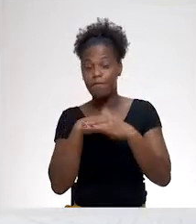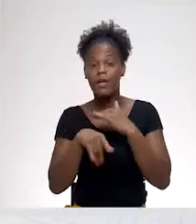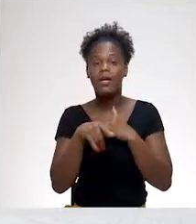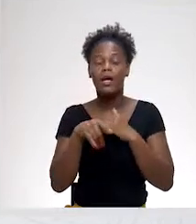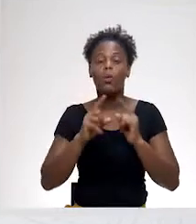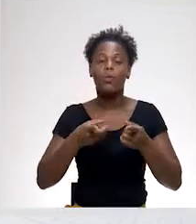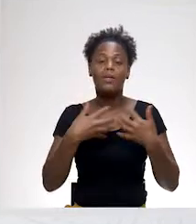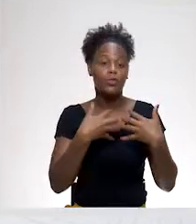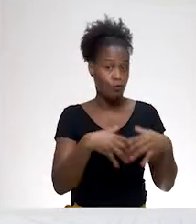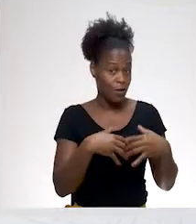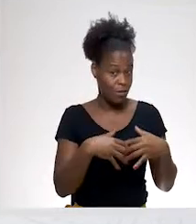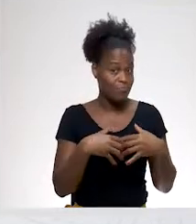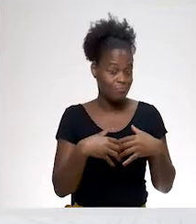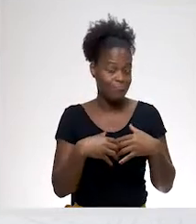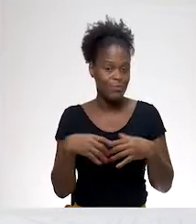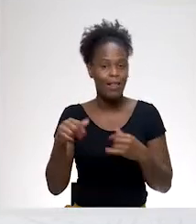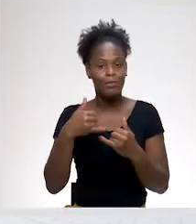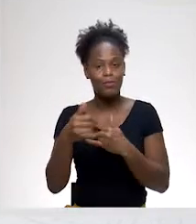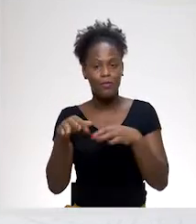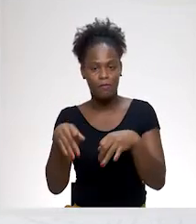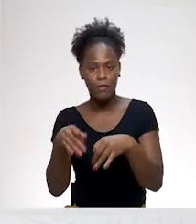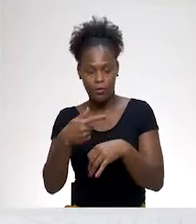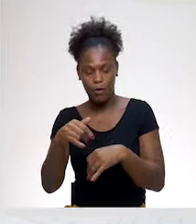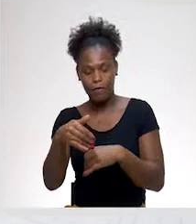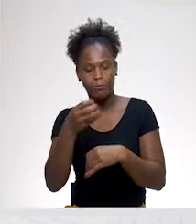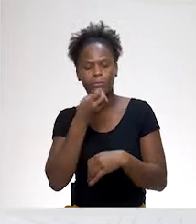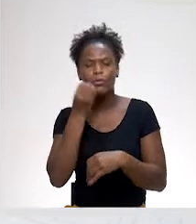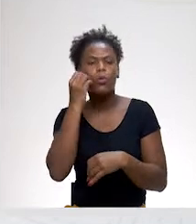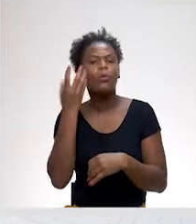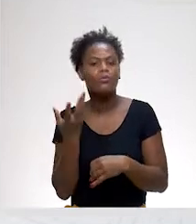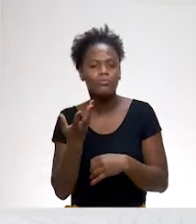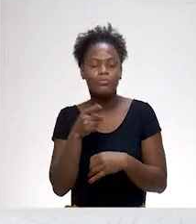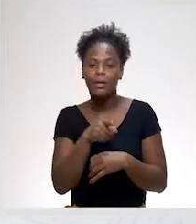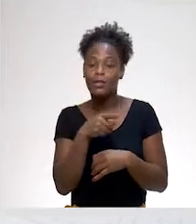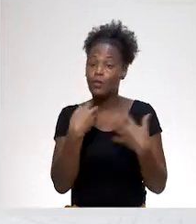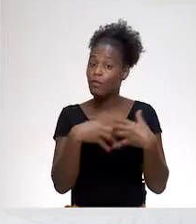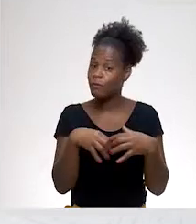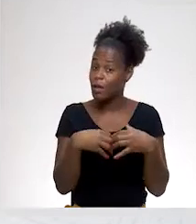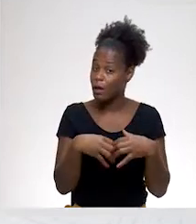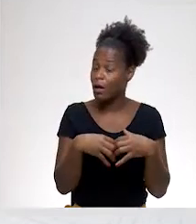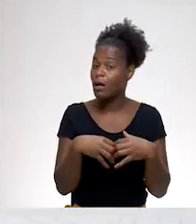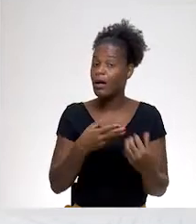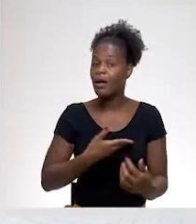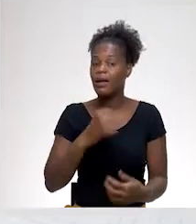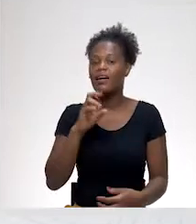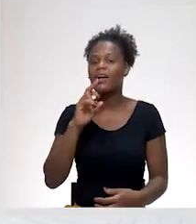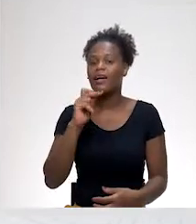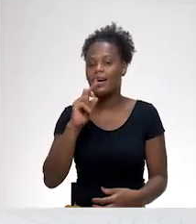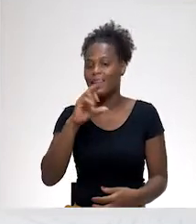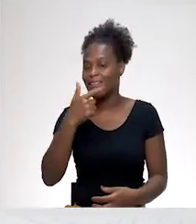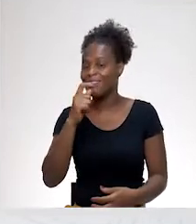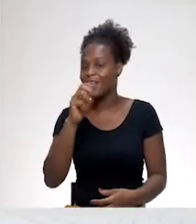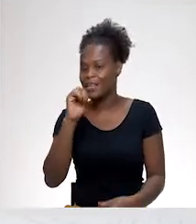fez, começando pela dúvida, e, finalmente, vamos caracterizar esta dúvida